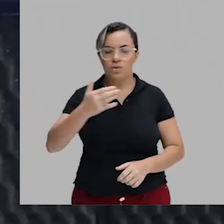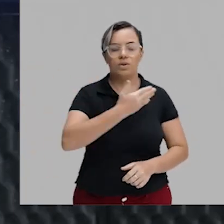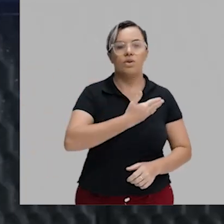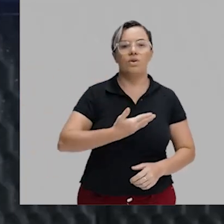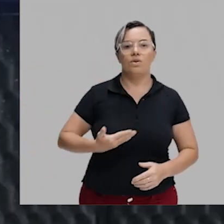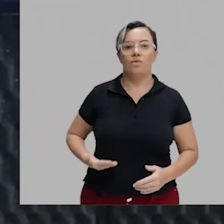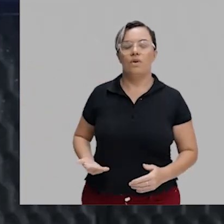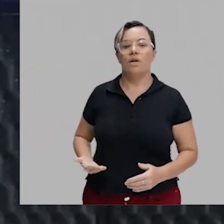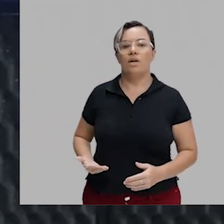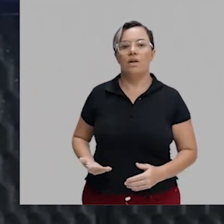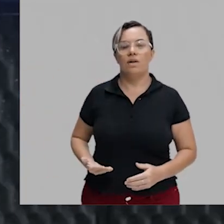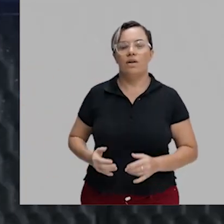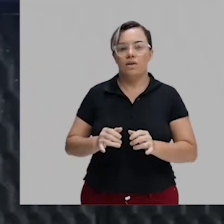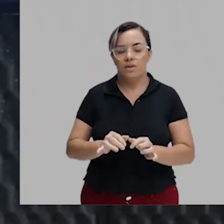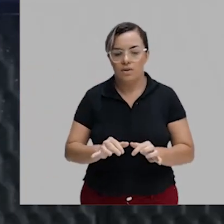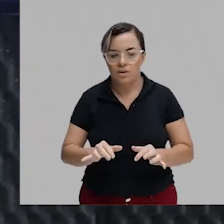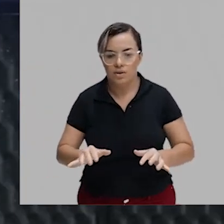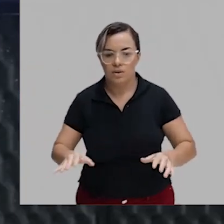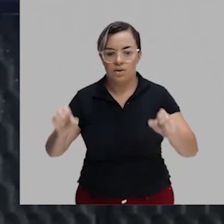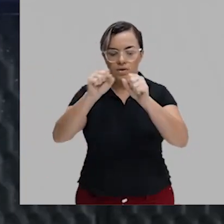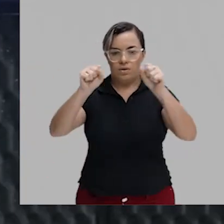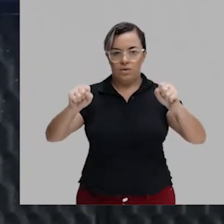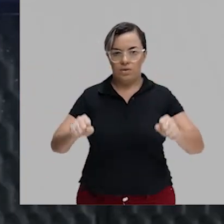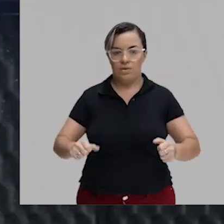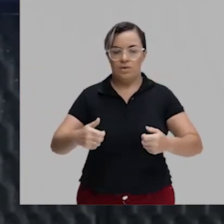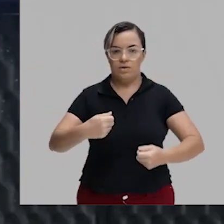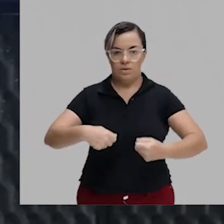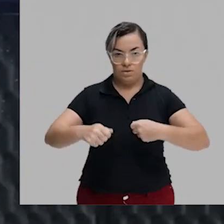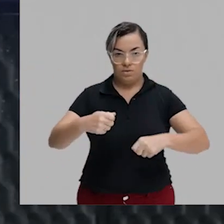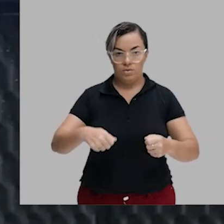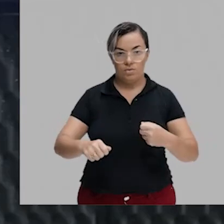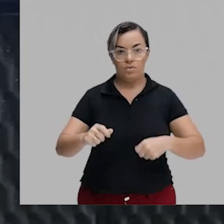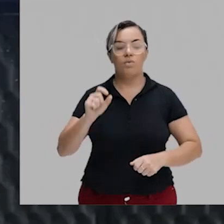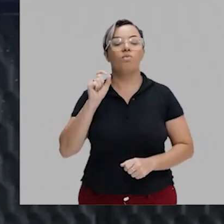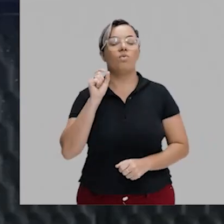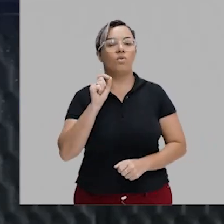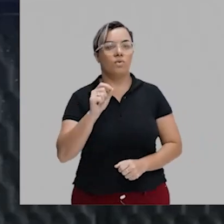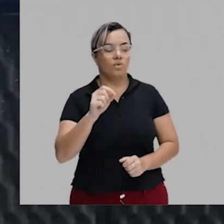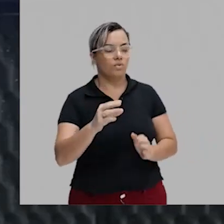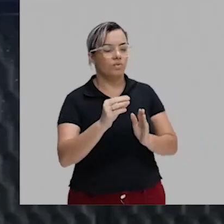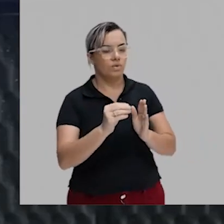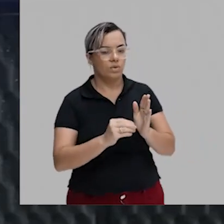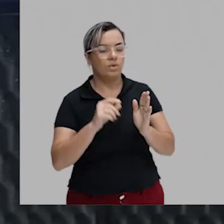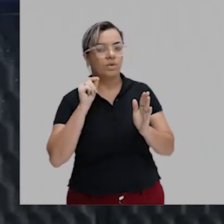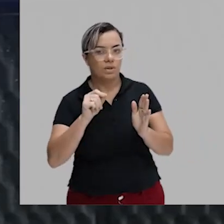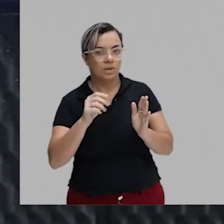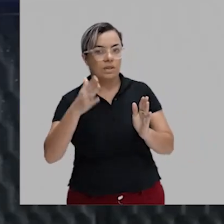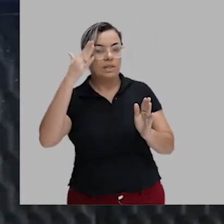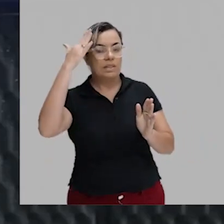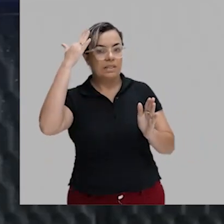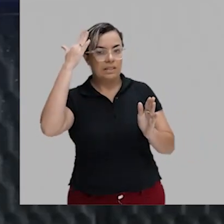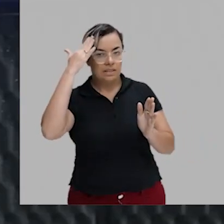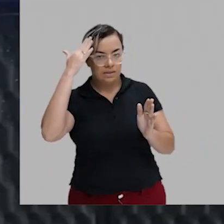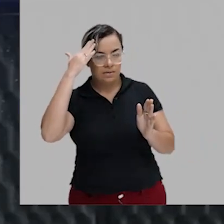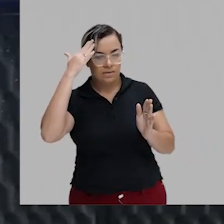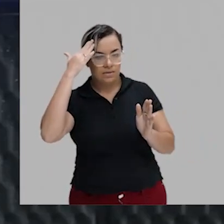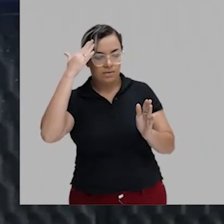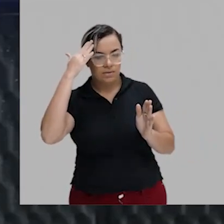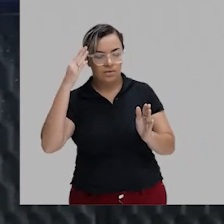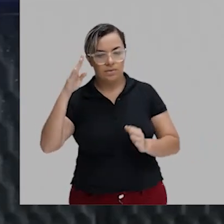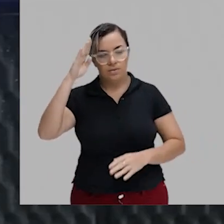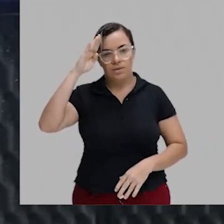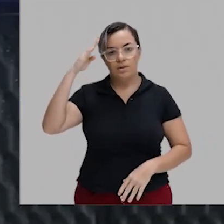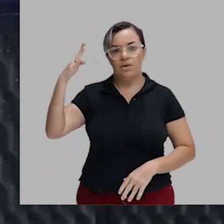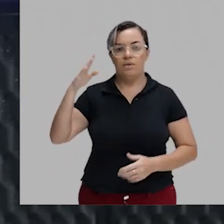mercantilismo. Quando você fala de mercantilismo, precisamos entender que a